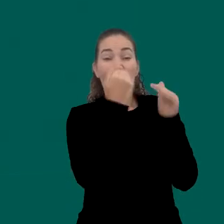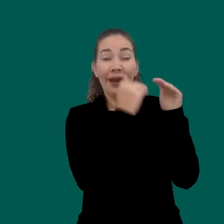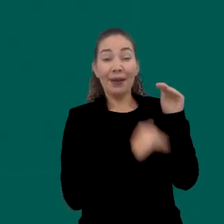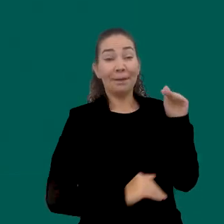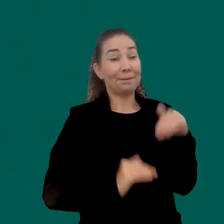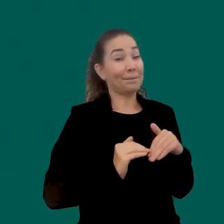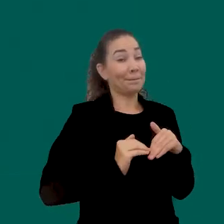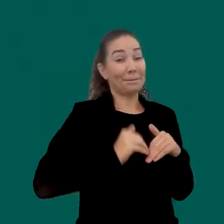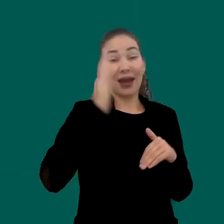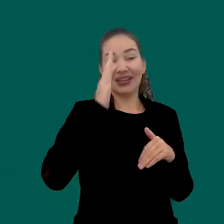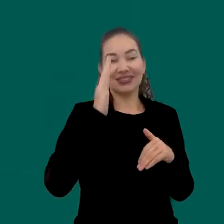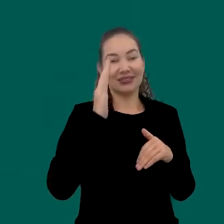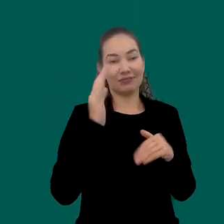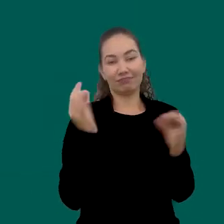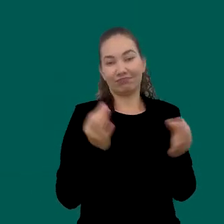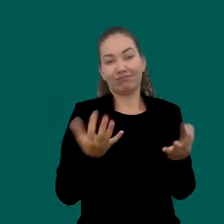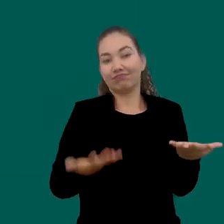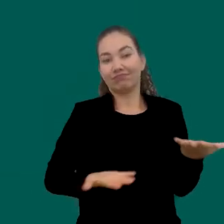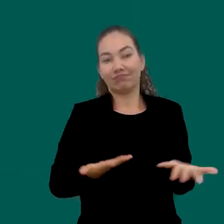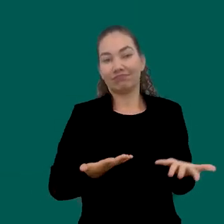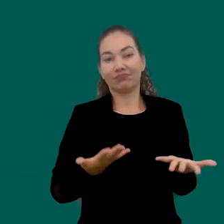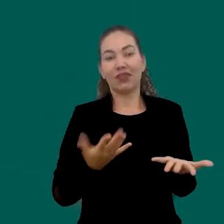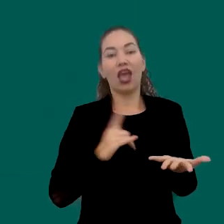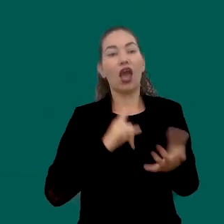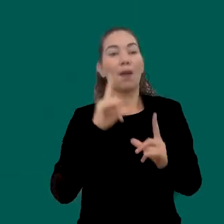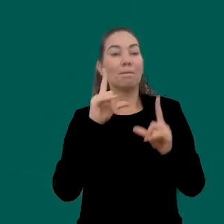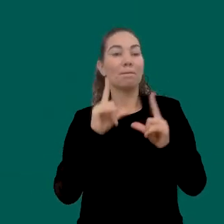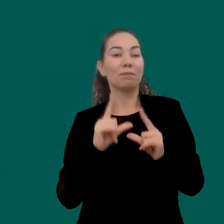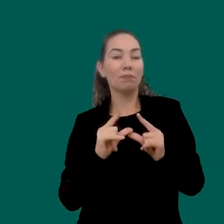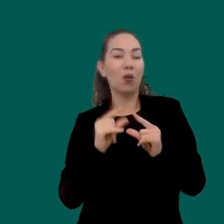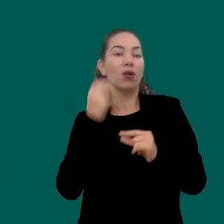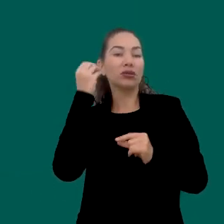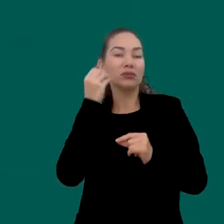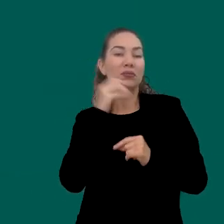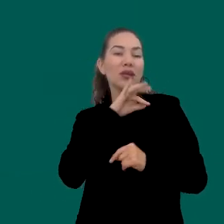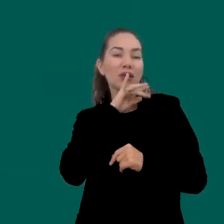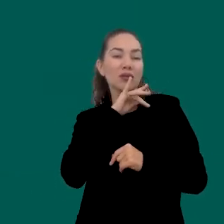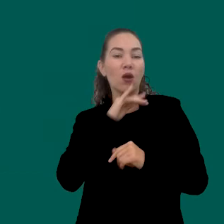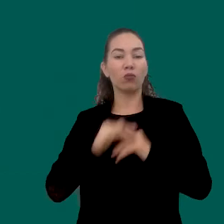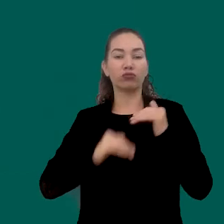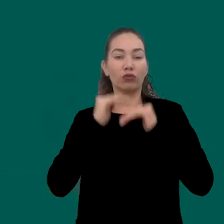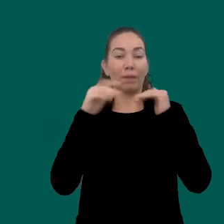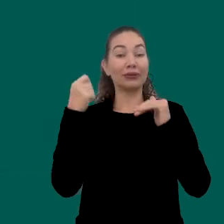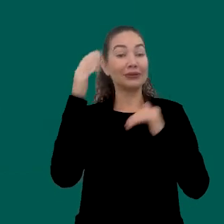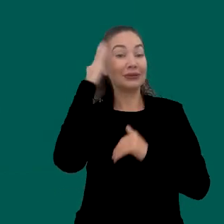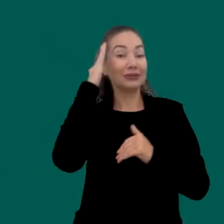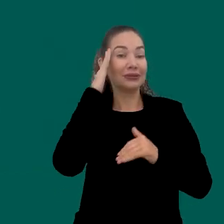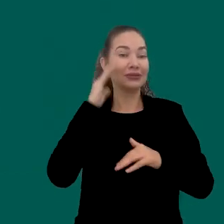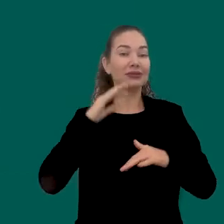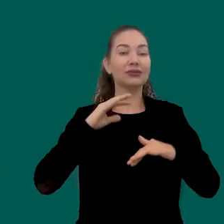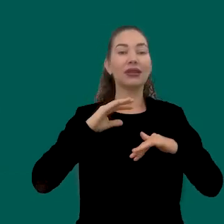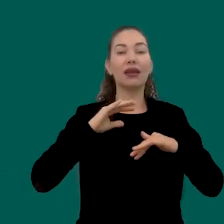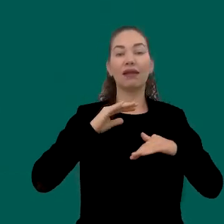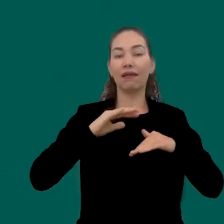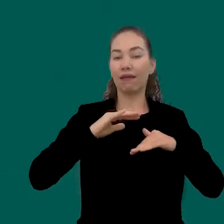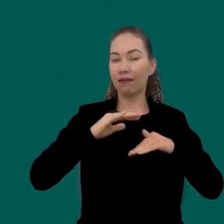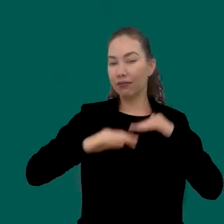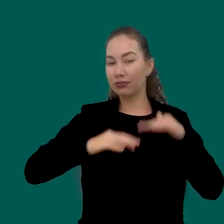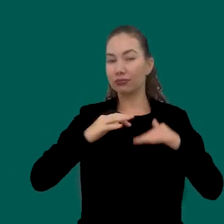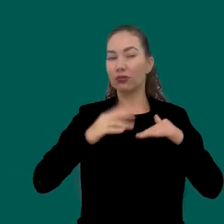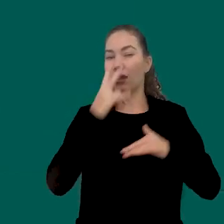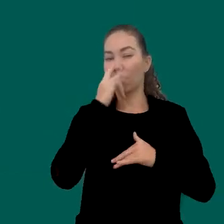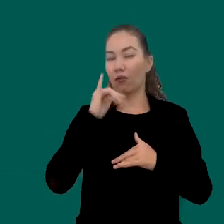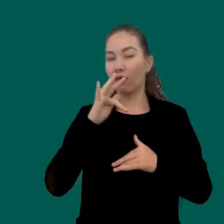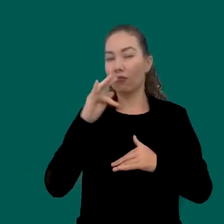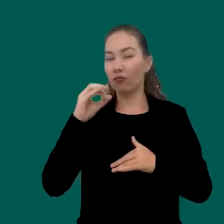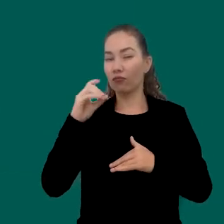mais eficiente? Né? Eu me frustro menos no processo. Então a gente tem que começar a entender esses movimentos, né? Como o iFood, né? Existe